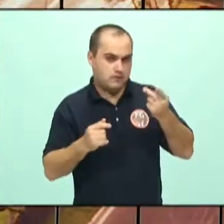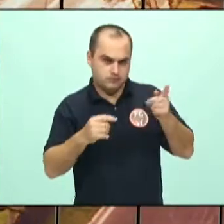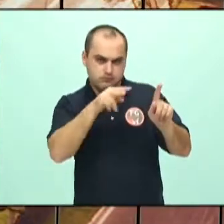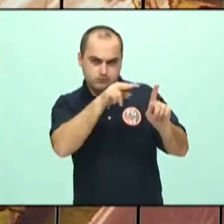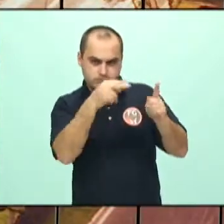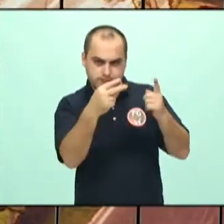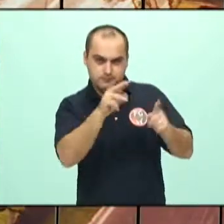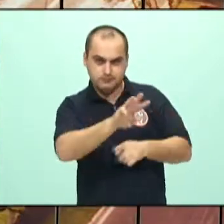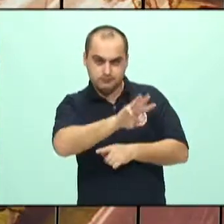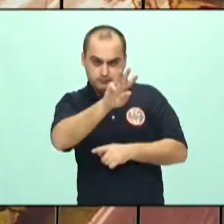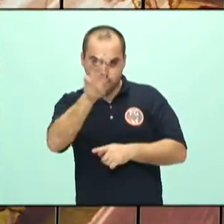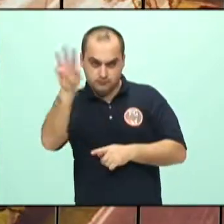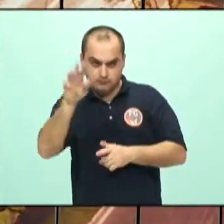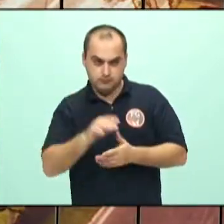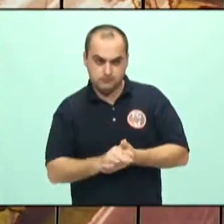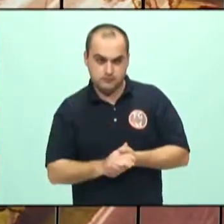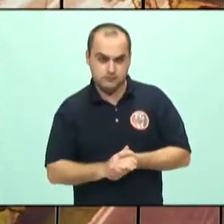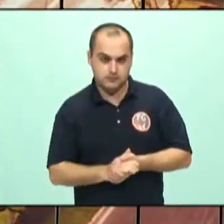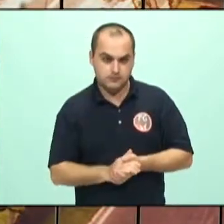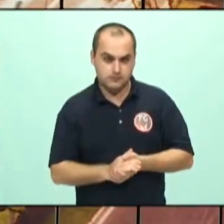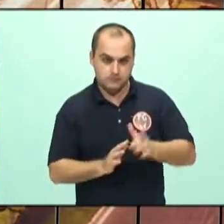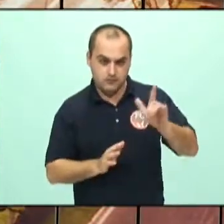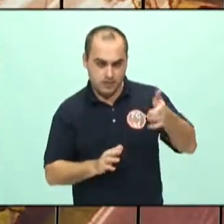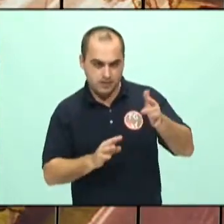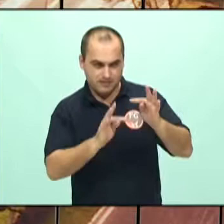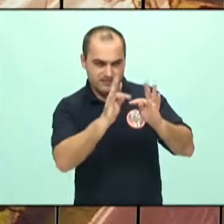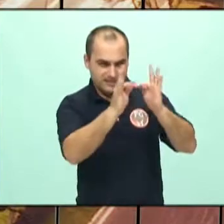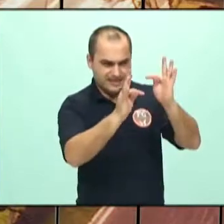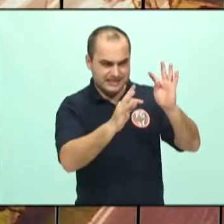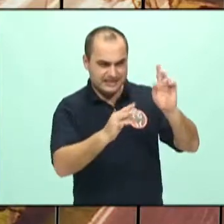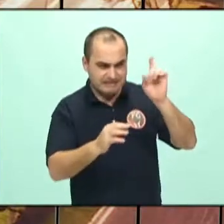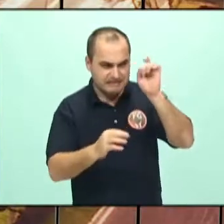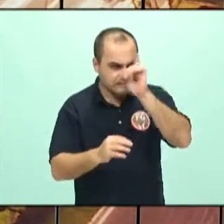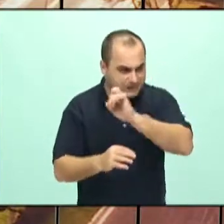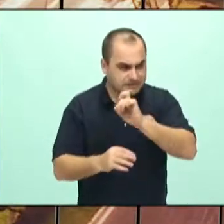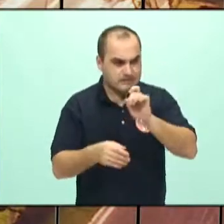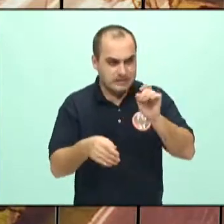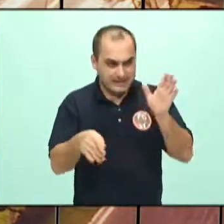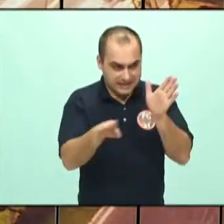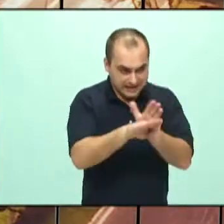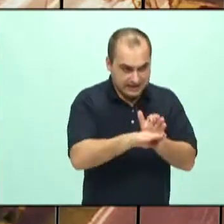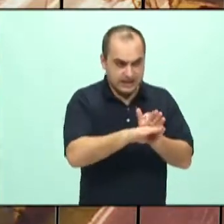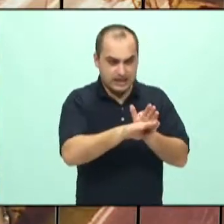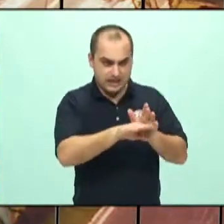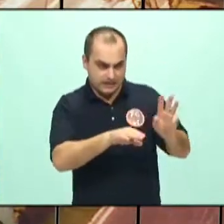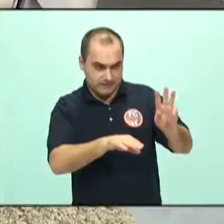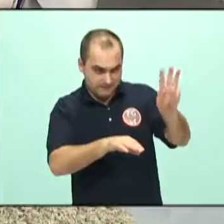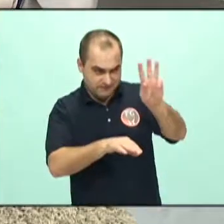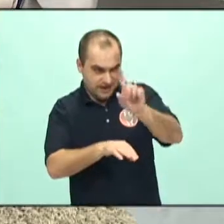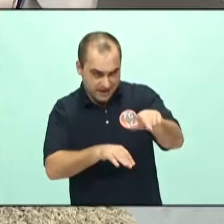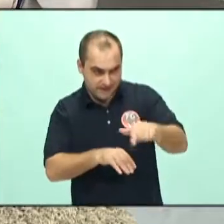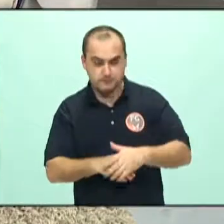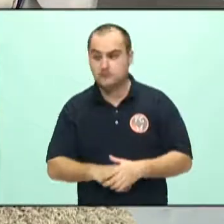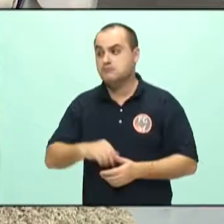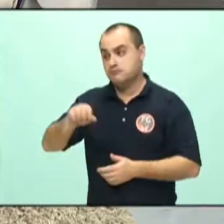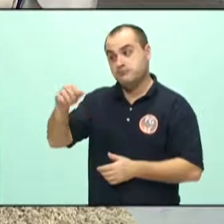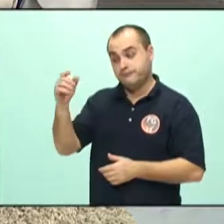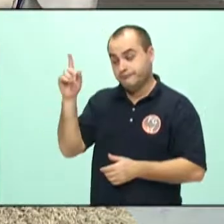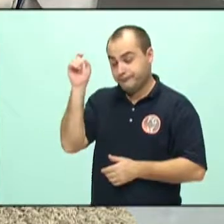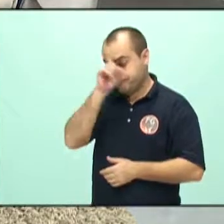transparência. Tecnicamente, o cidadão é muito difícil acessar tecnicamente essas informações. É muito difícil, vou te dar um